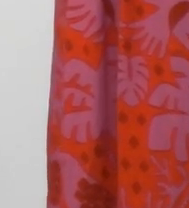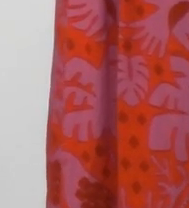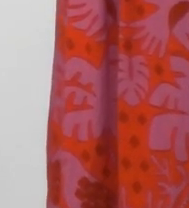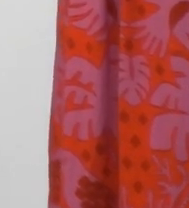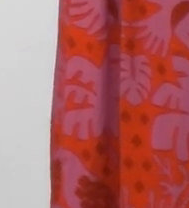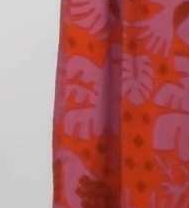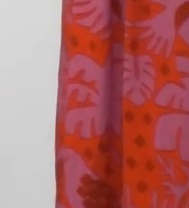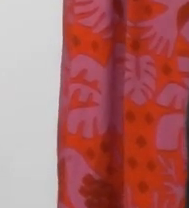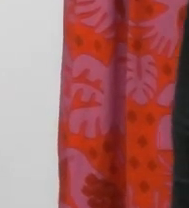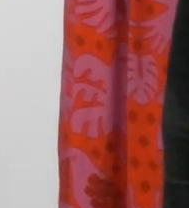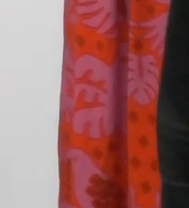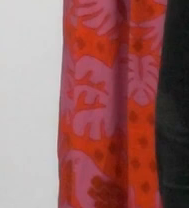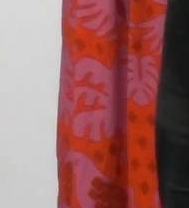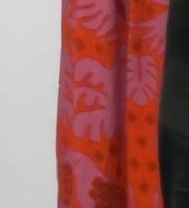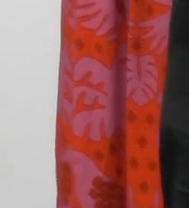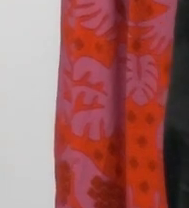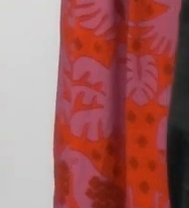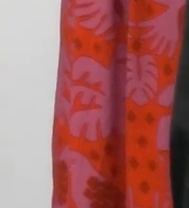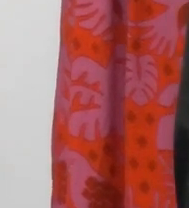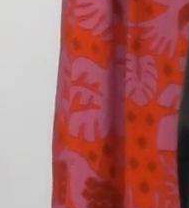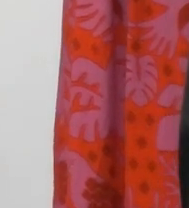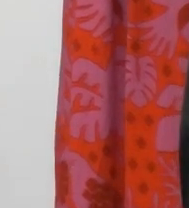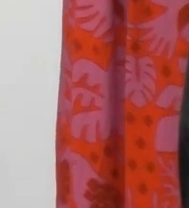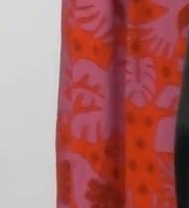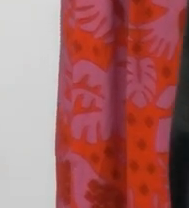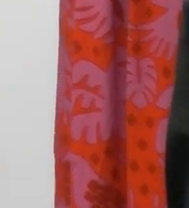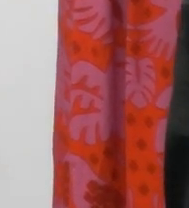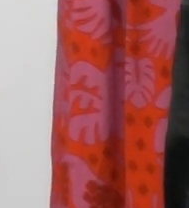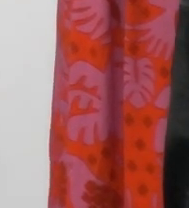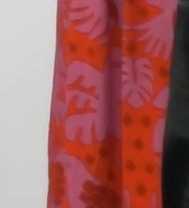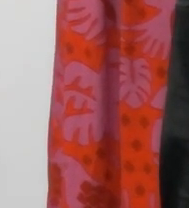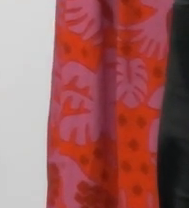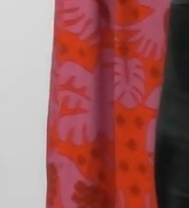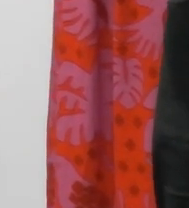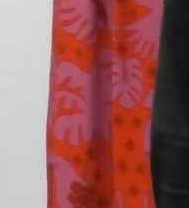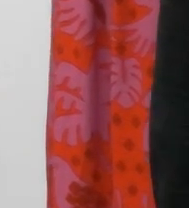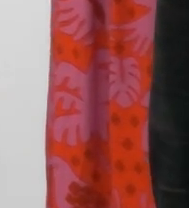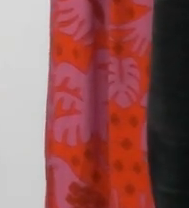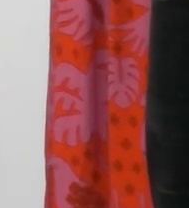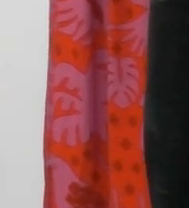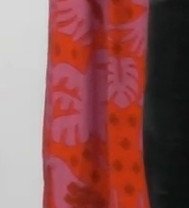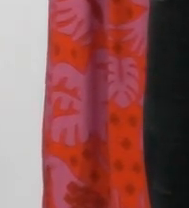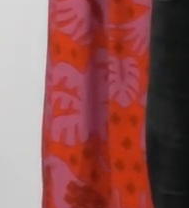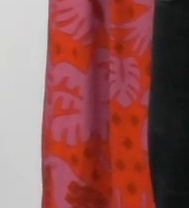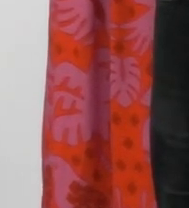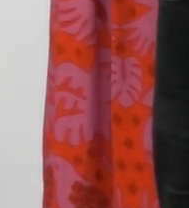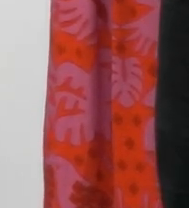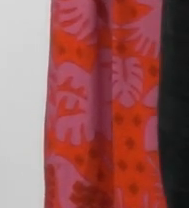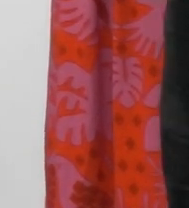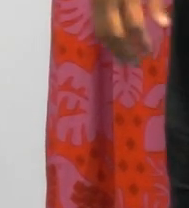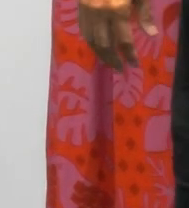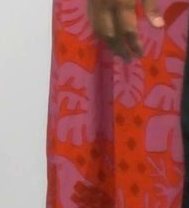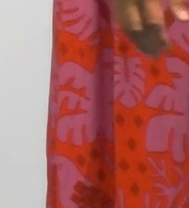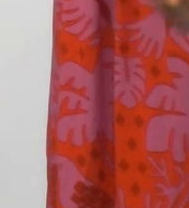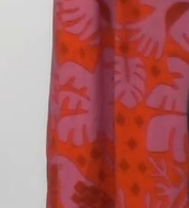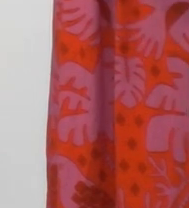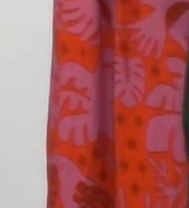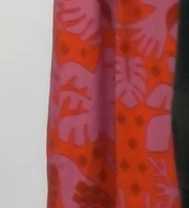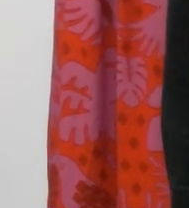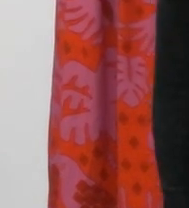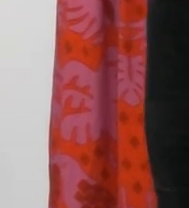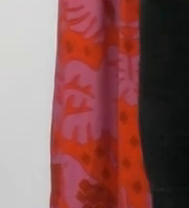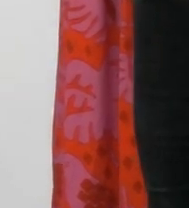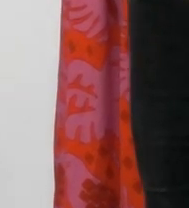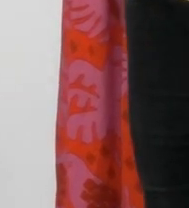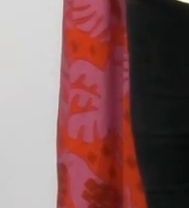falei fatiamento era tratar hoje e também o olhar o depois desculpa quando eu quando eu coloquei eu comecei minha fala